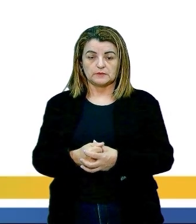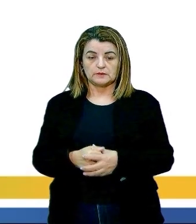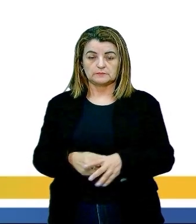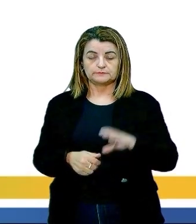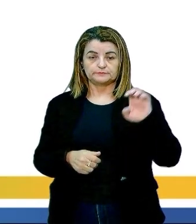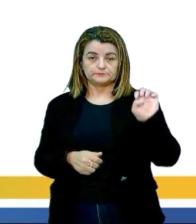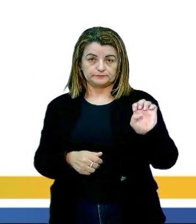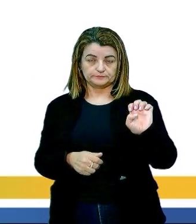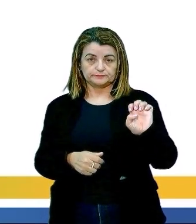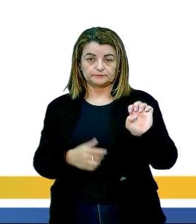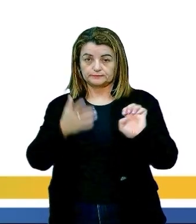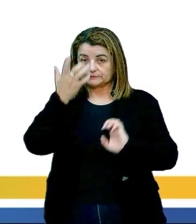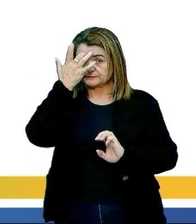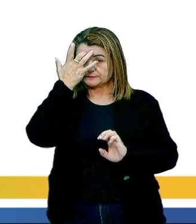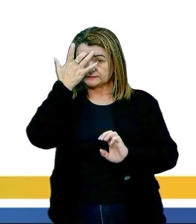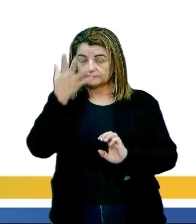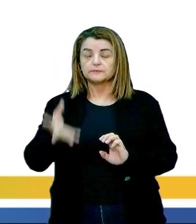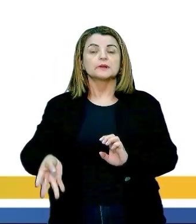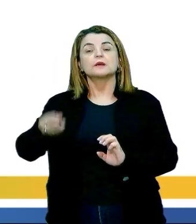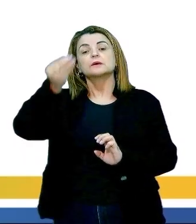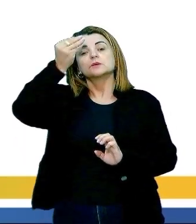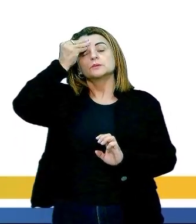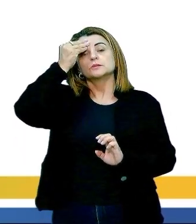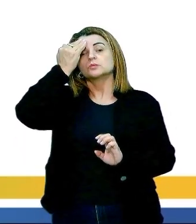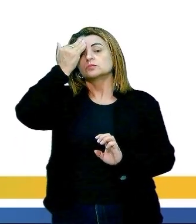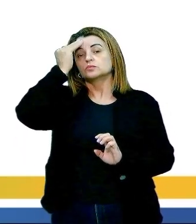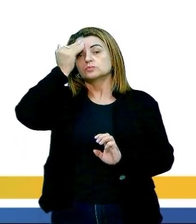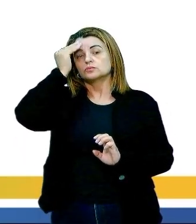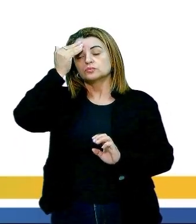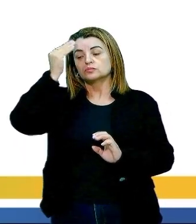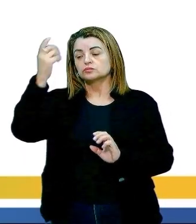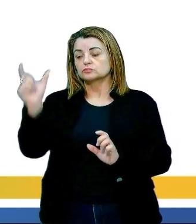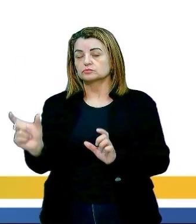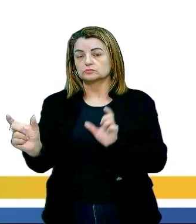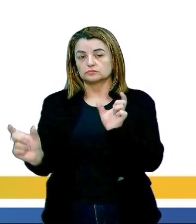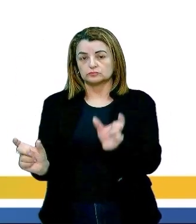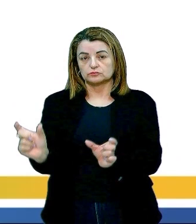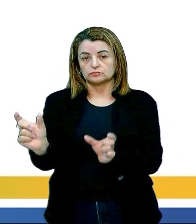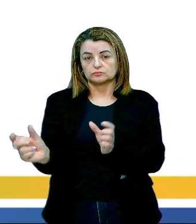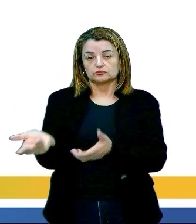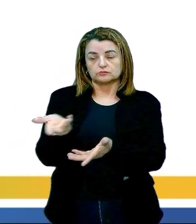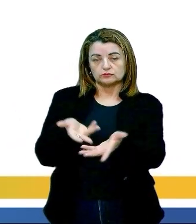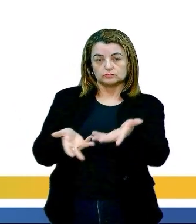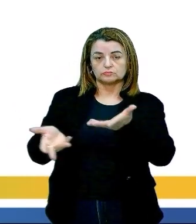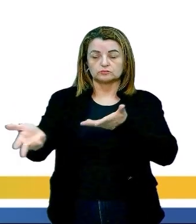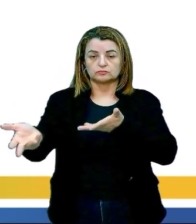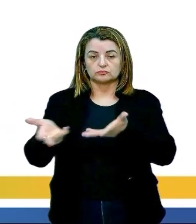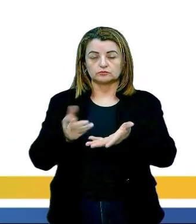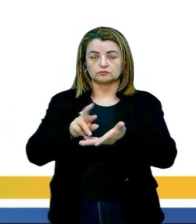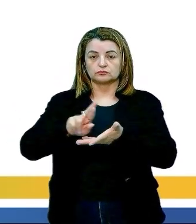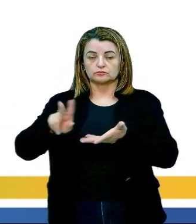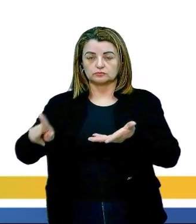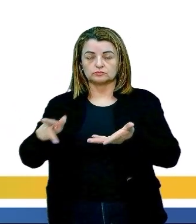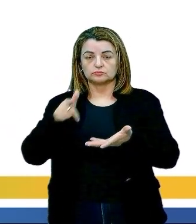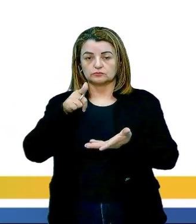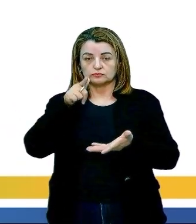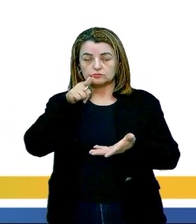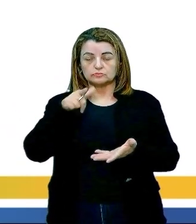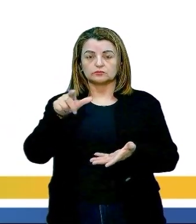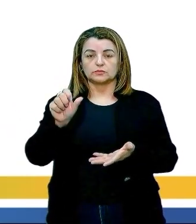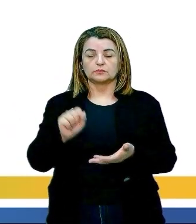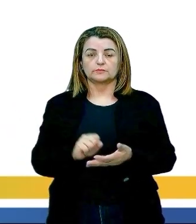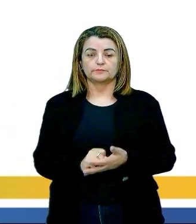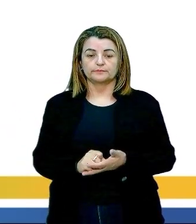na letra E, facilidade de compreensão entre falantes com sotaques distintos. Então, acabamos